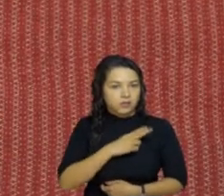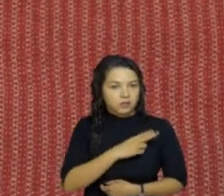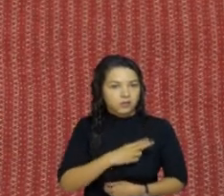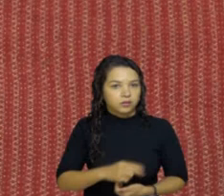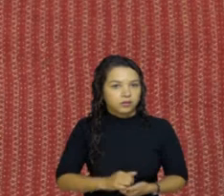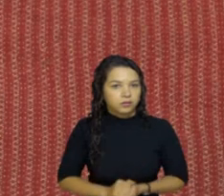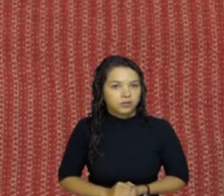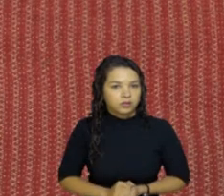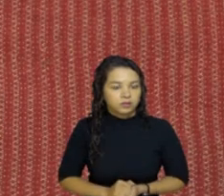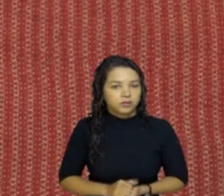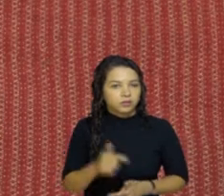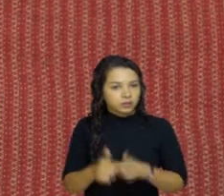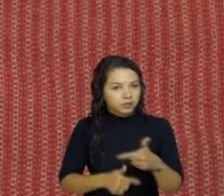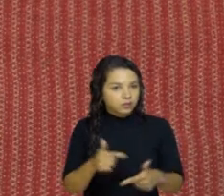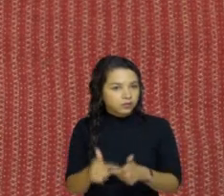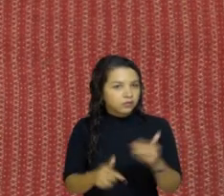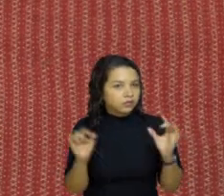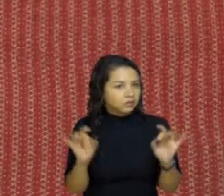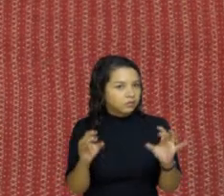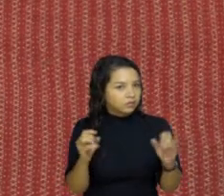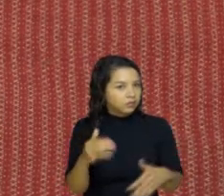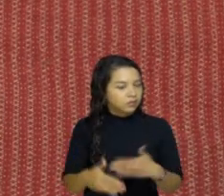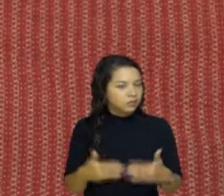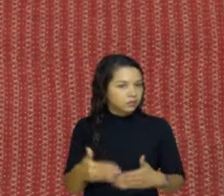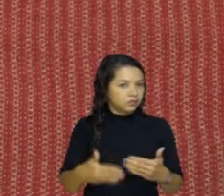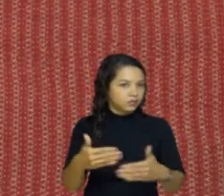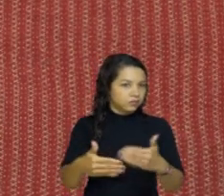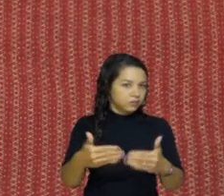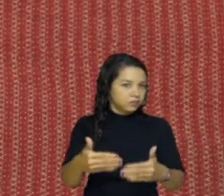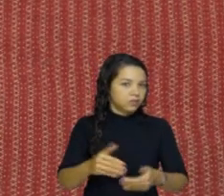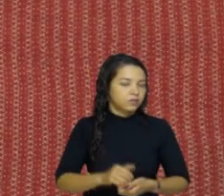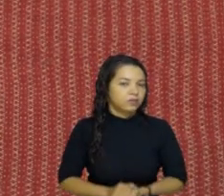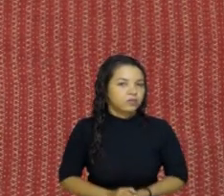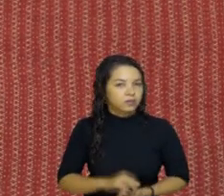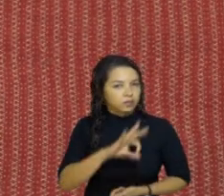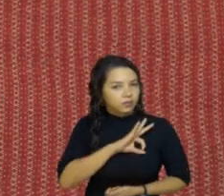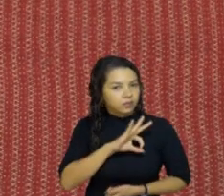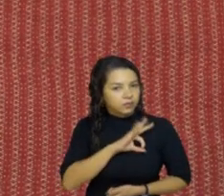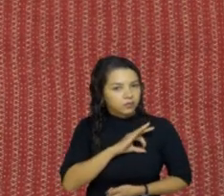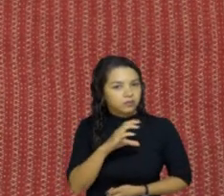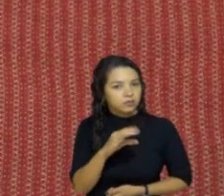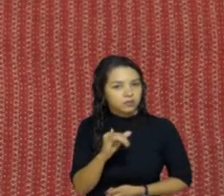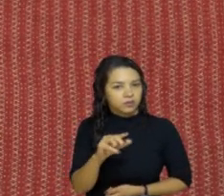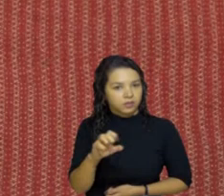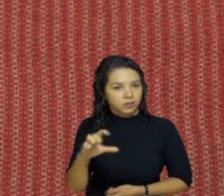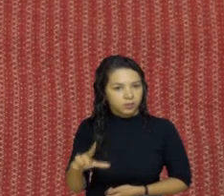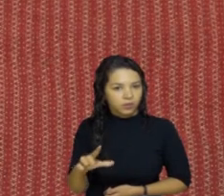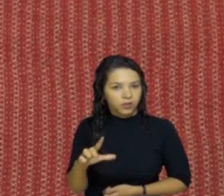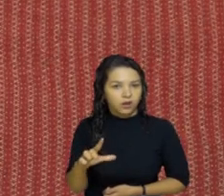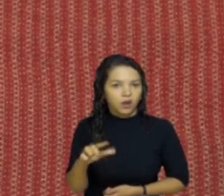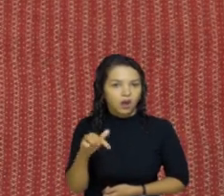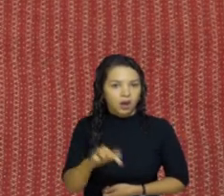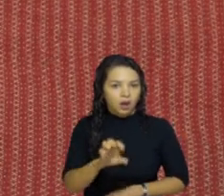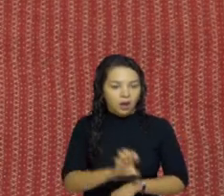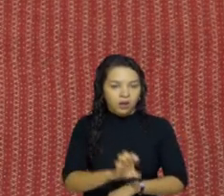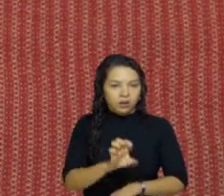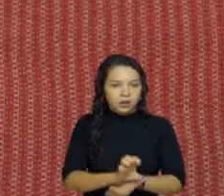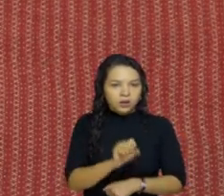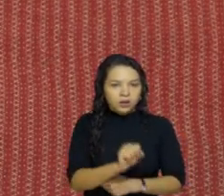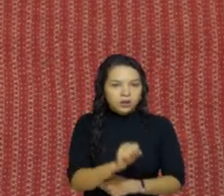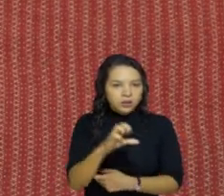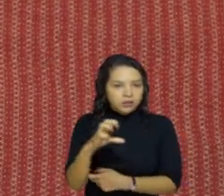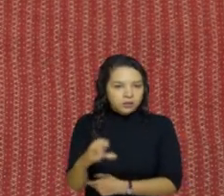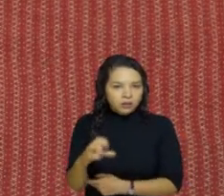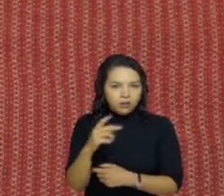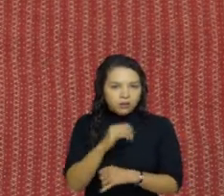pelo excelente trabalho que vem desenvolvendo frente à Polícia Civil do Estado de Santa Catarina e